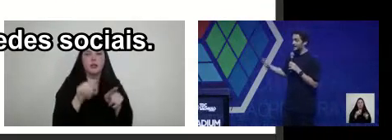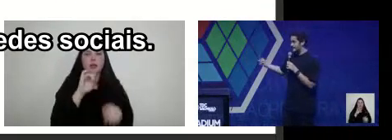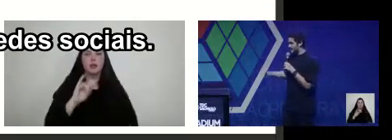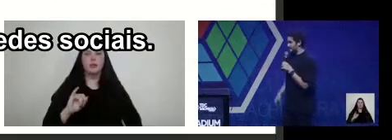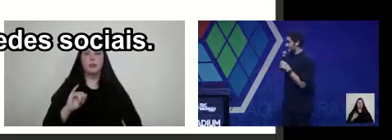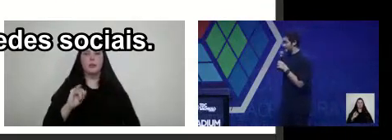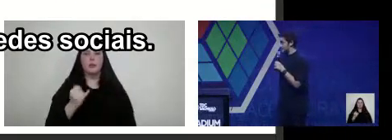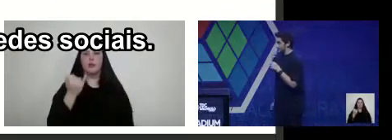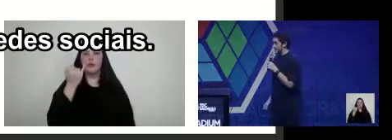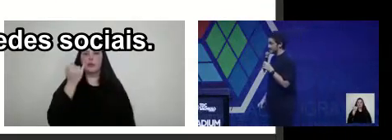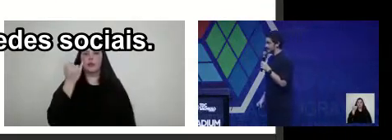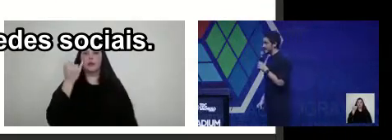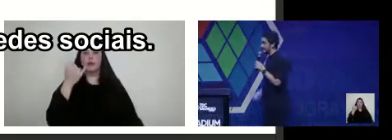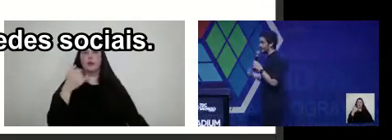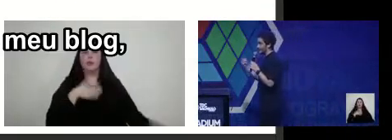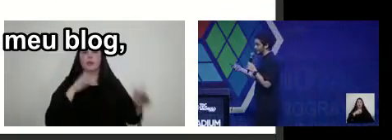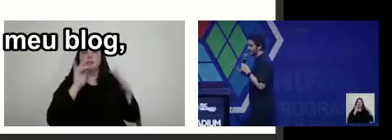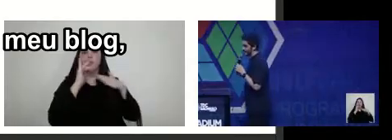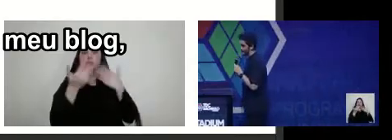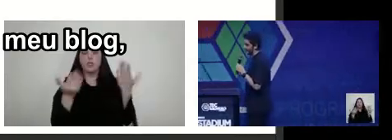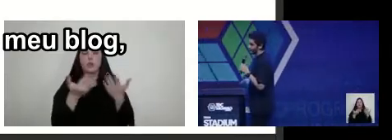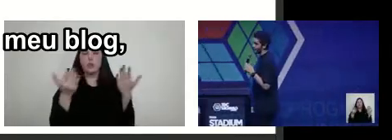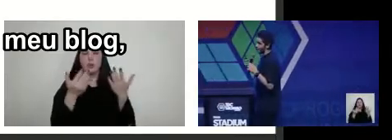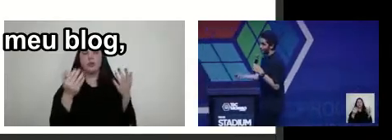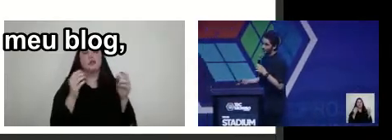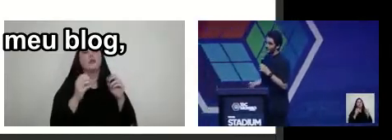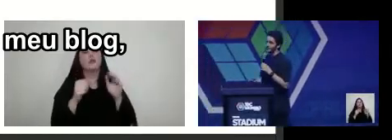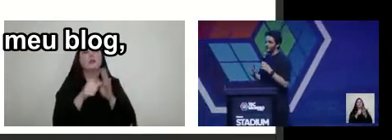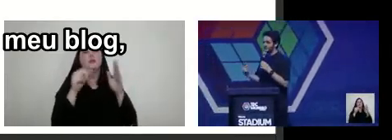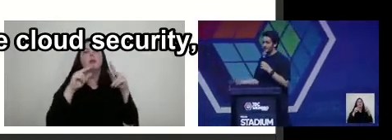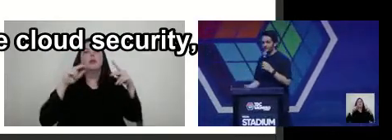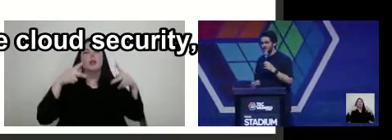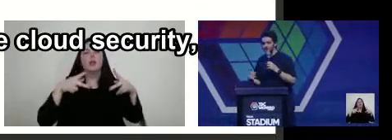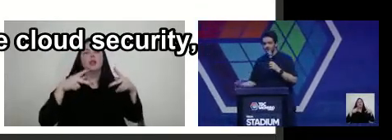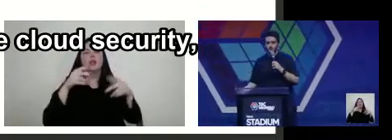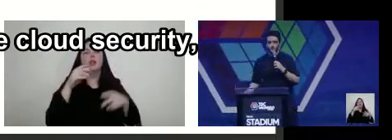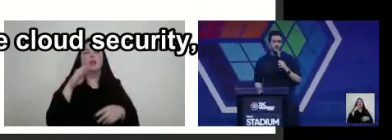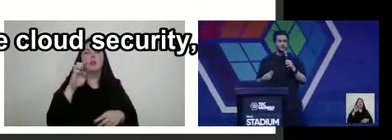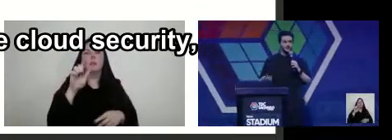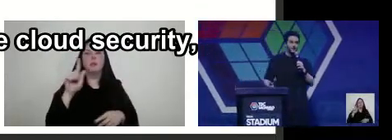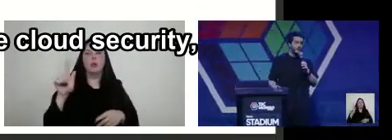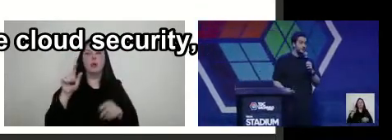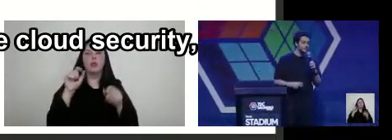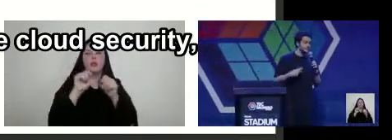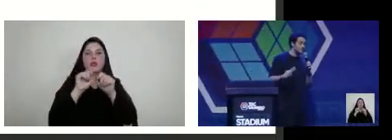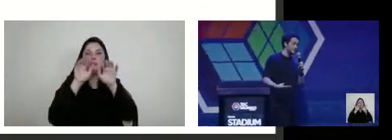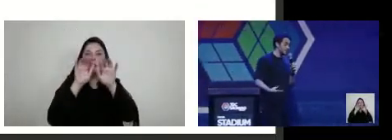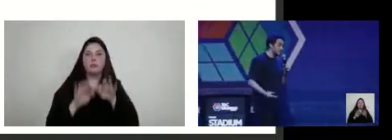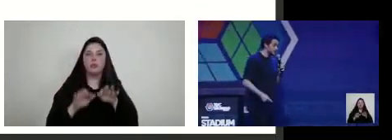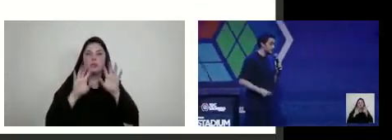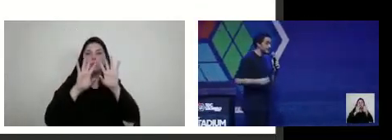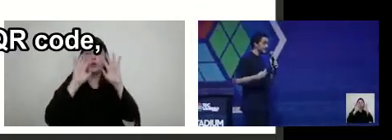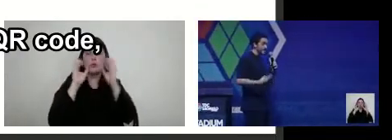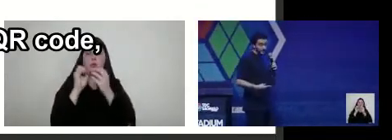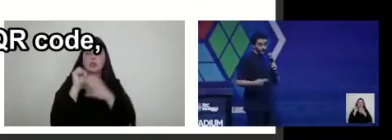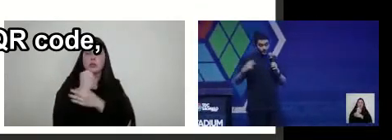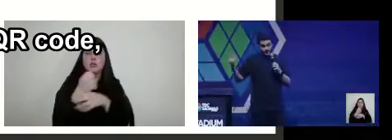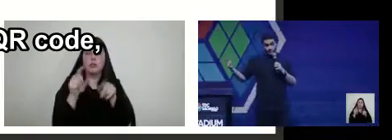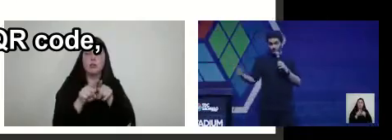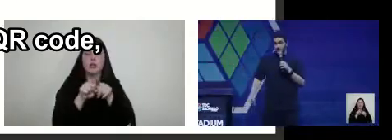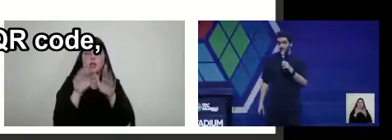Aproveito para deixar as minhas redes sociais, tá? Então o primeiro link é o link do meu blog, então eu escrevo semanalmente sobre cloud security, sobre open source.